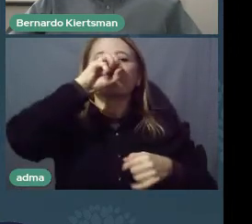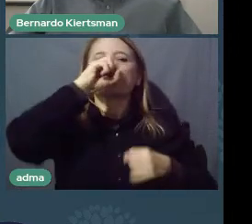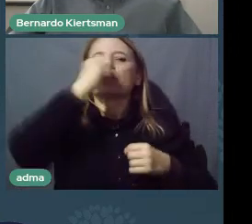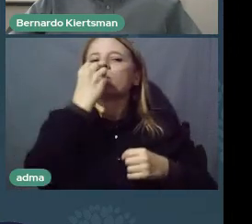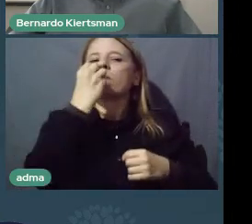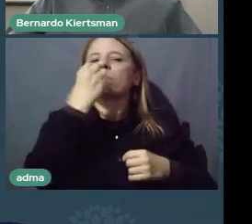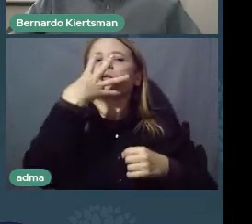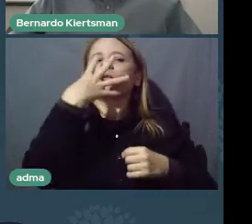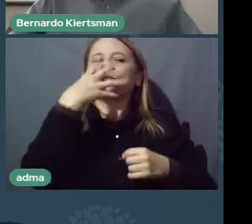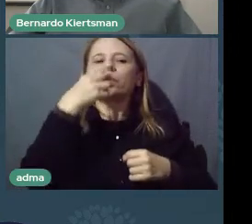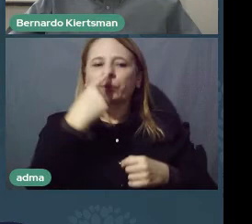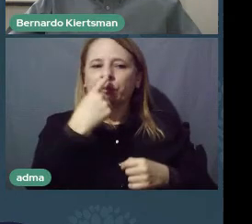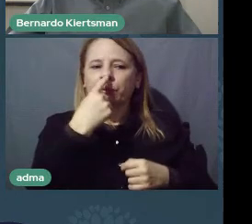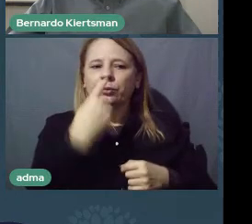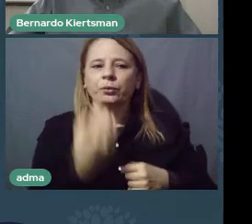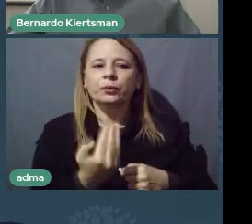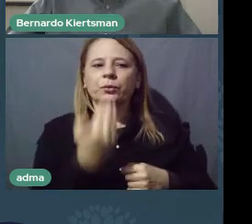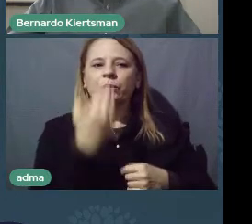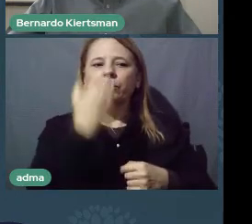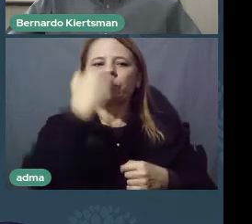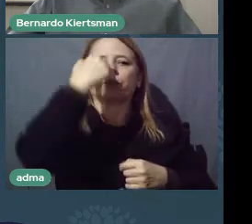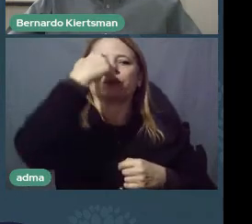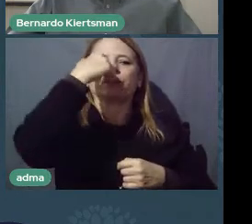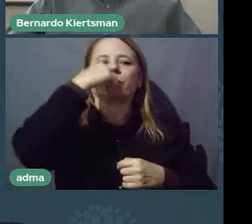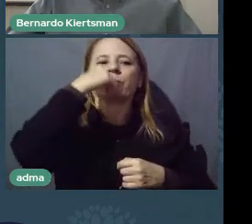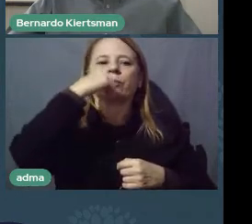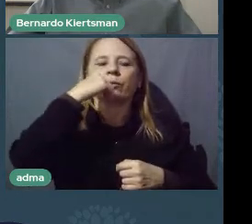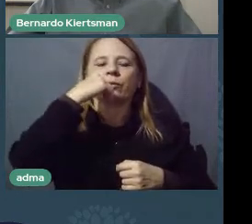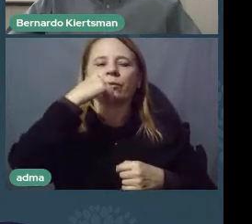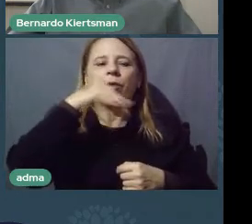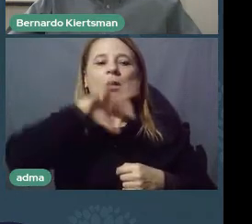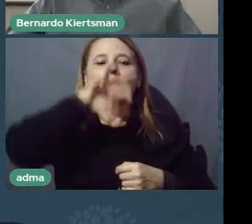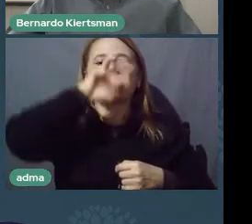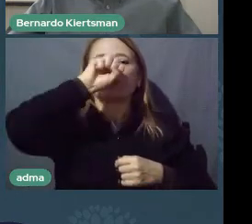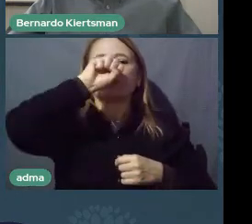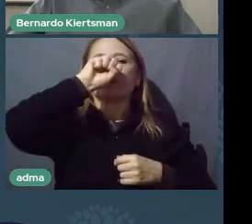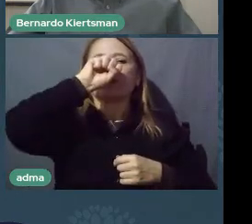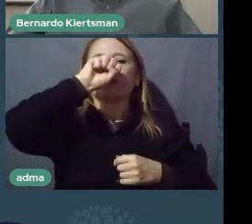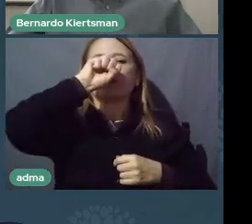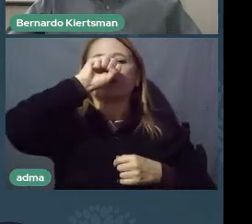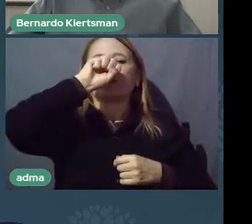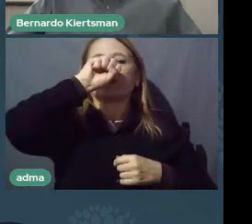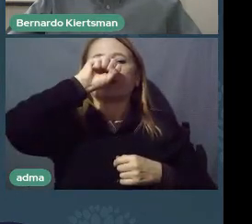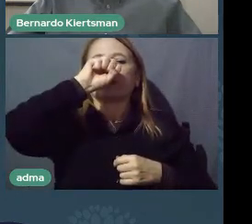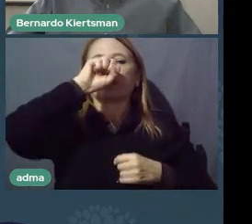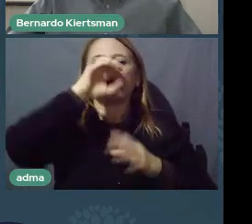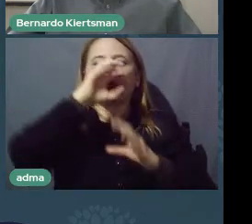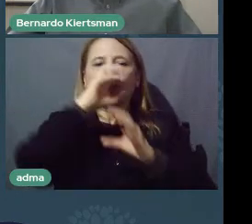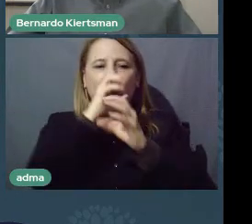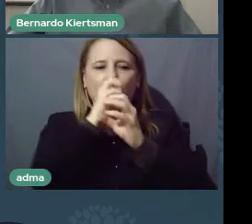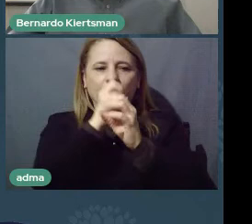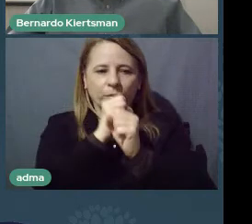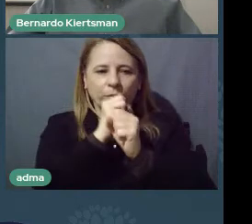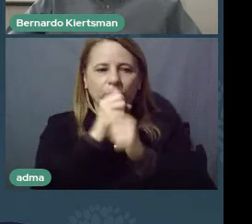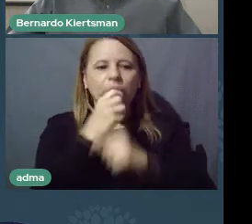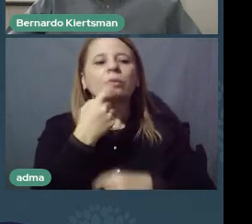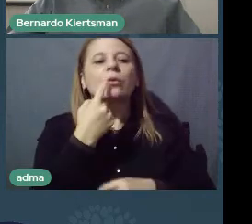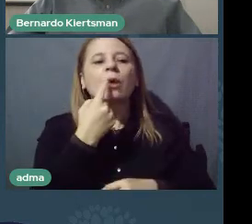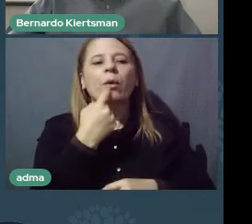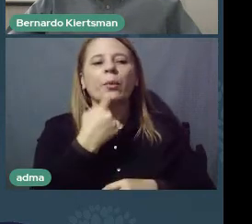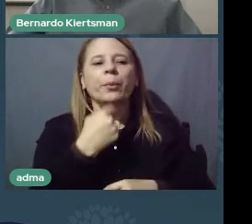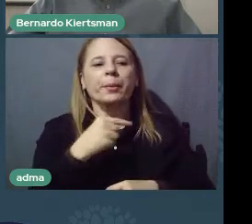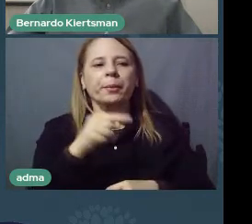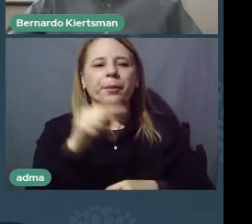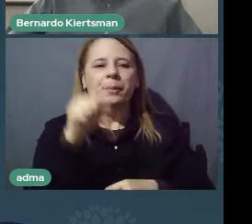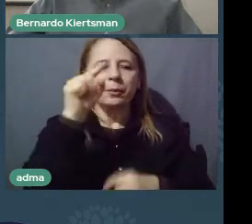o medicamento vai para a criança. Quando ela expira, essa válvula fecha e o ar sai